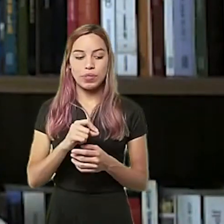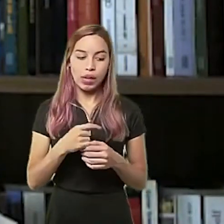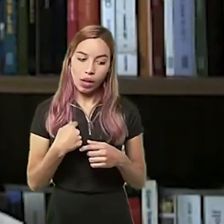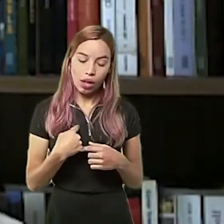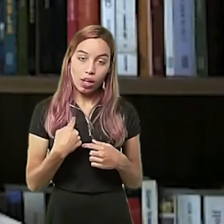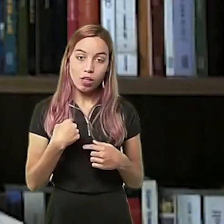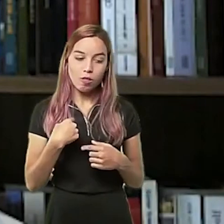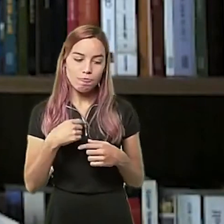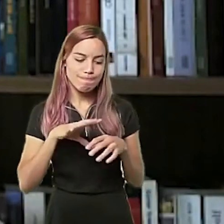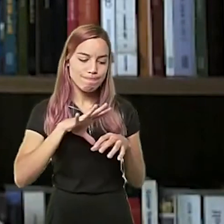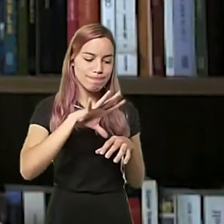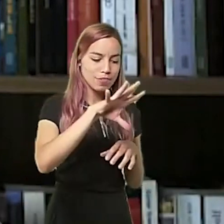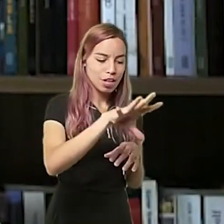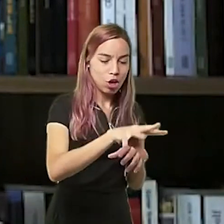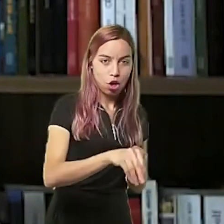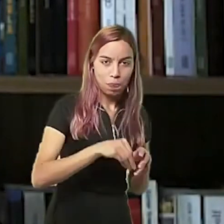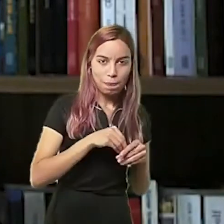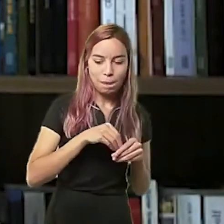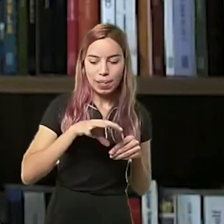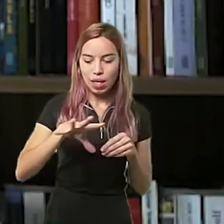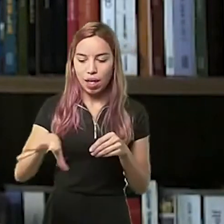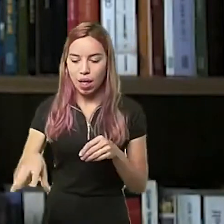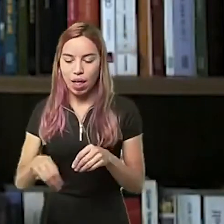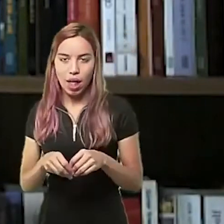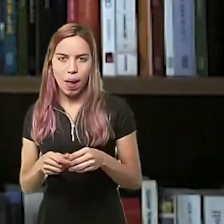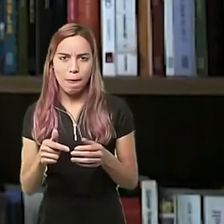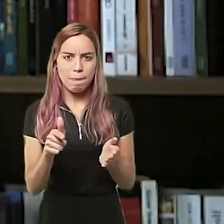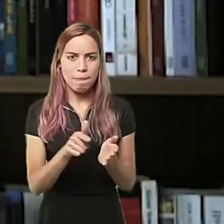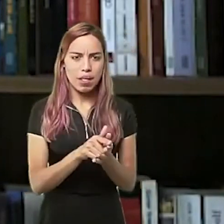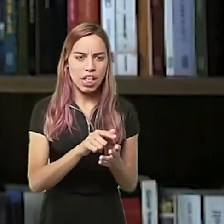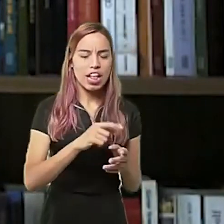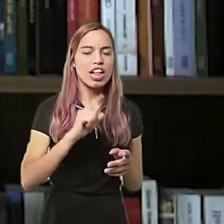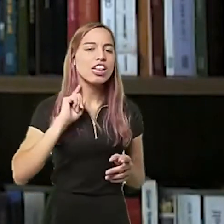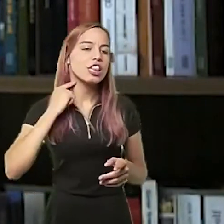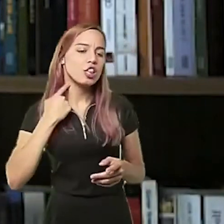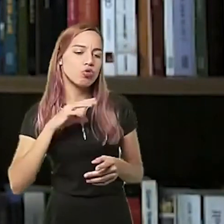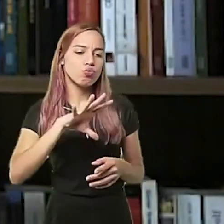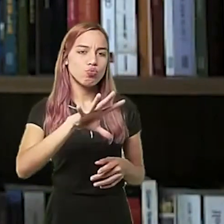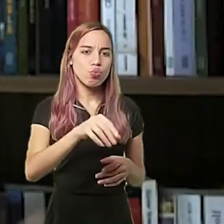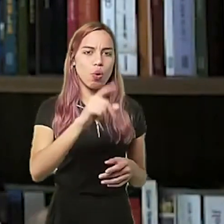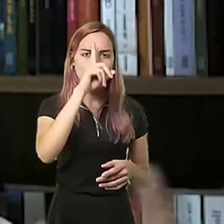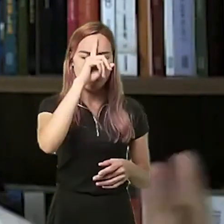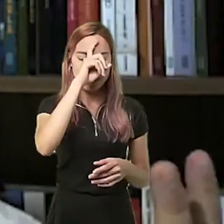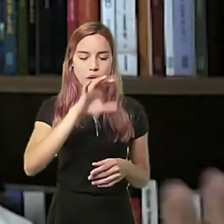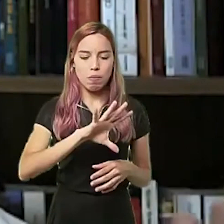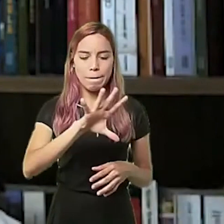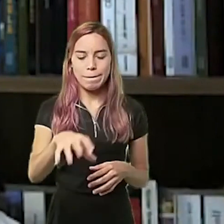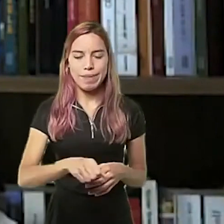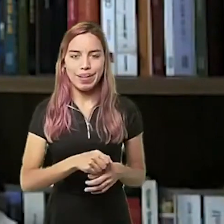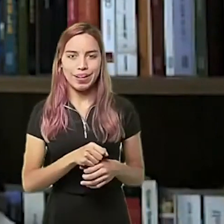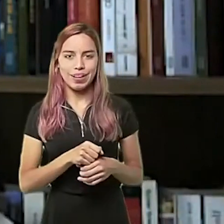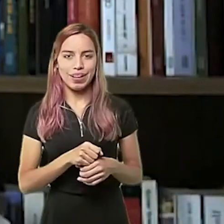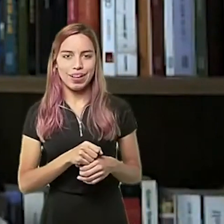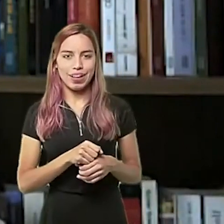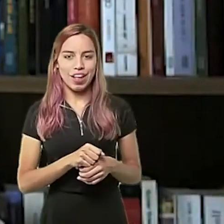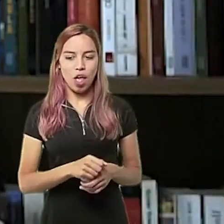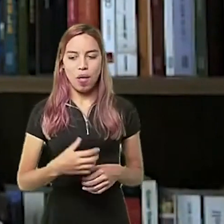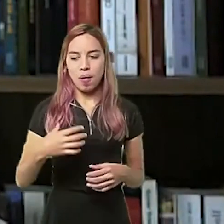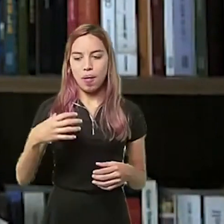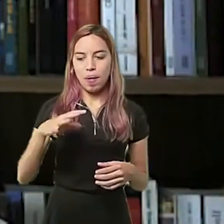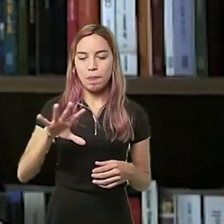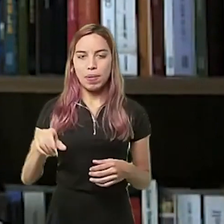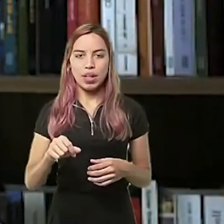né, para ter linha, para bordar e fazer toda a obra dele. Ou seja, é algo